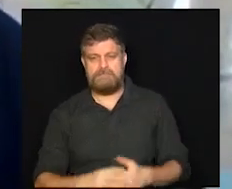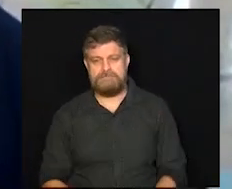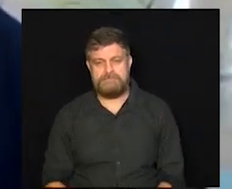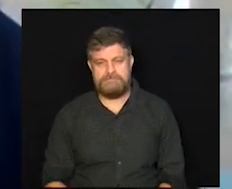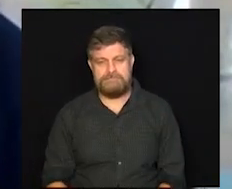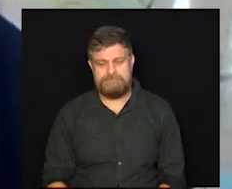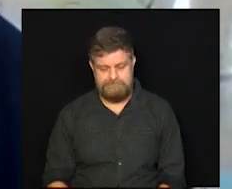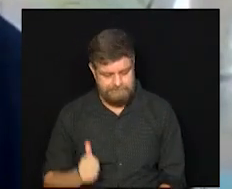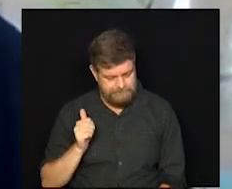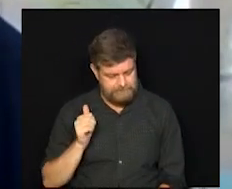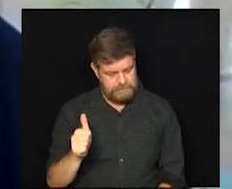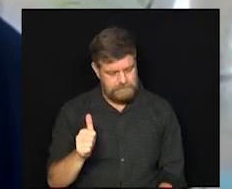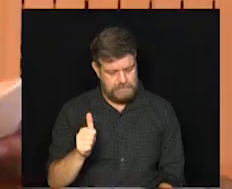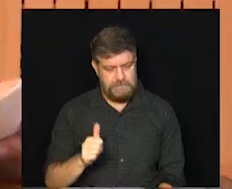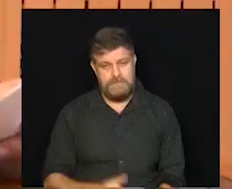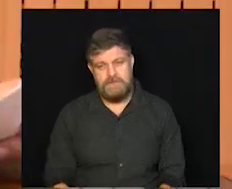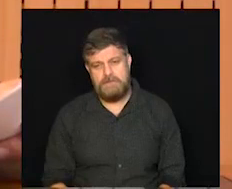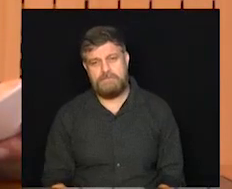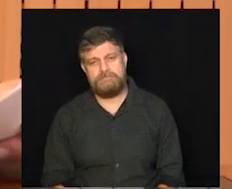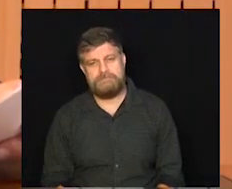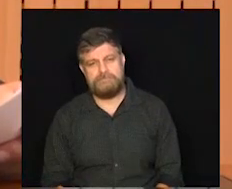Joia.